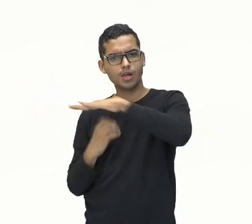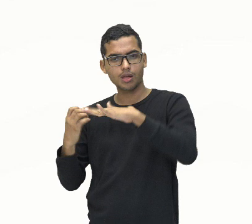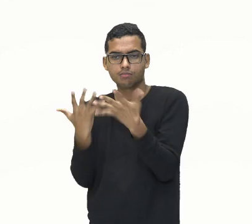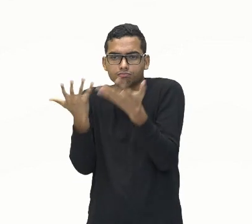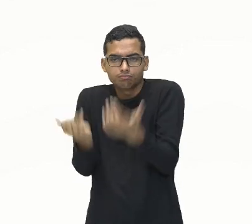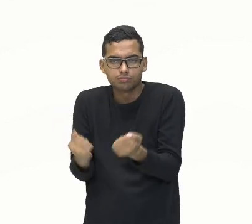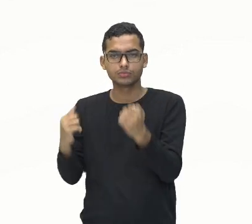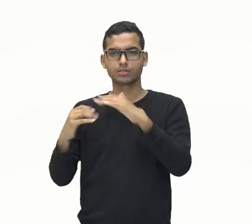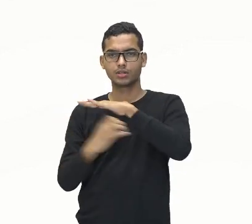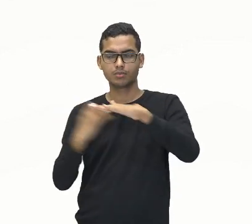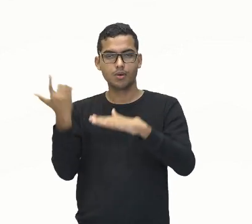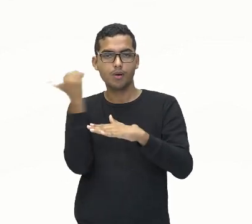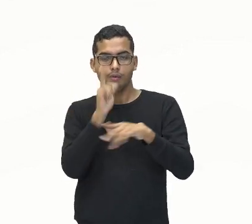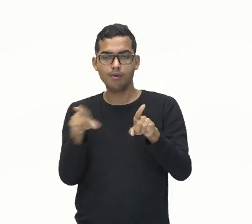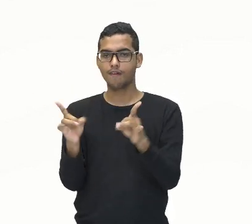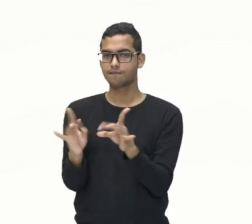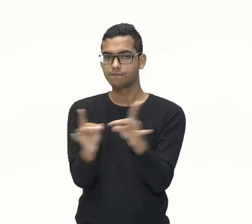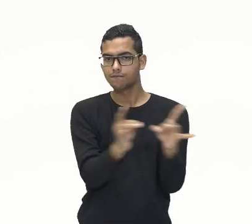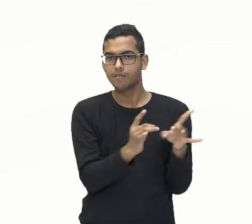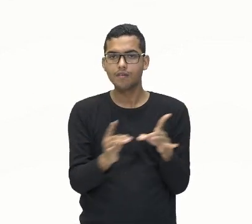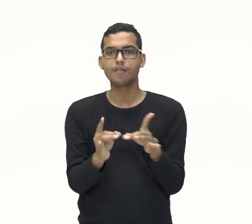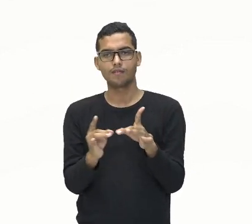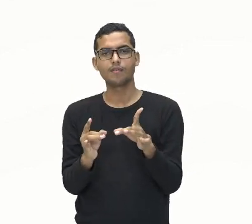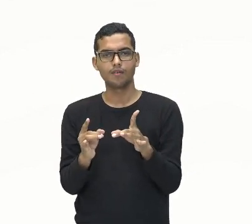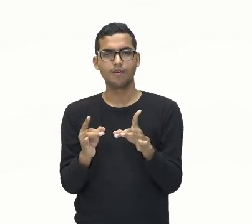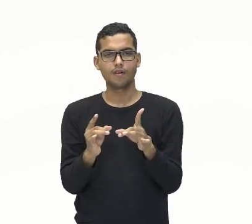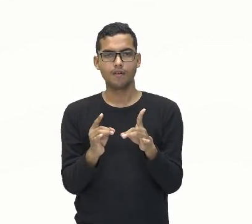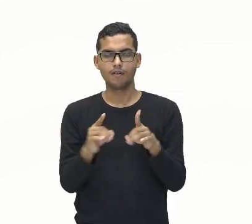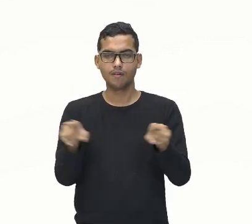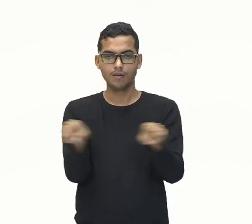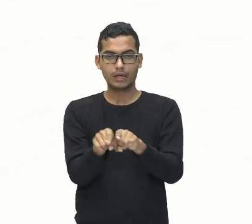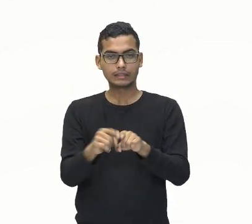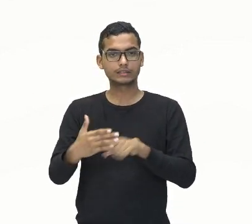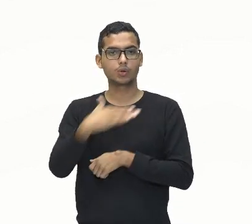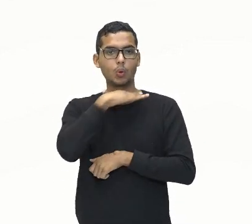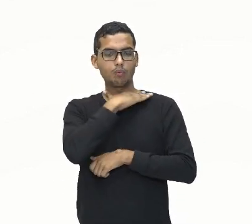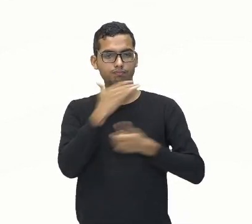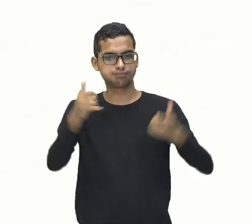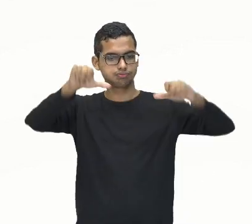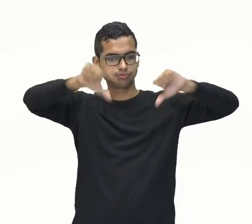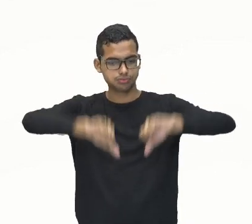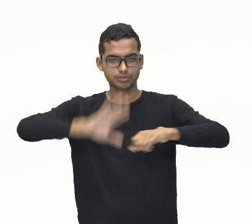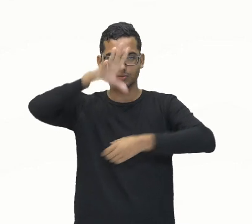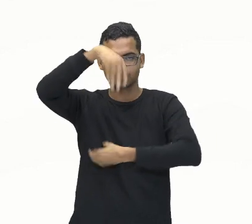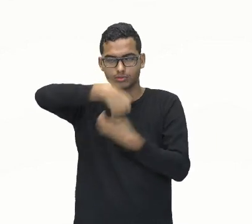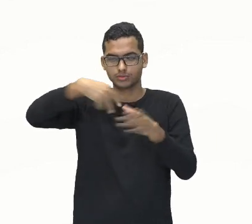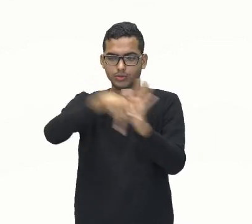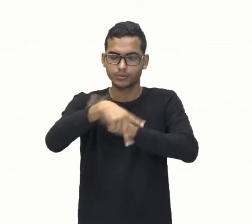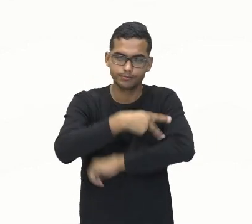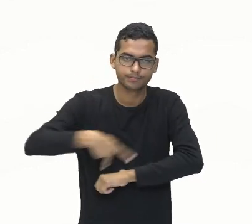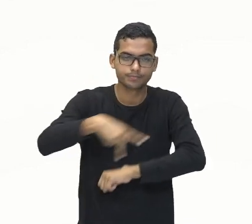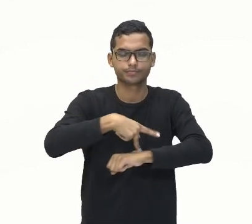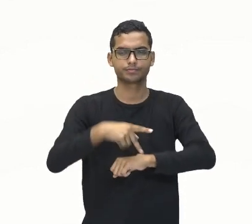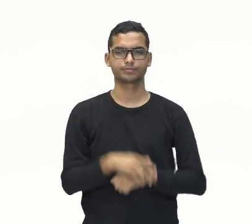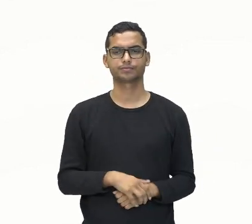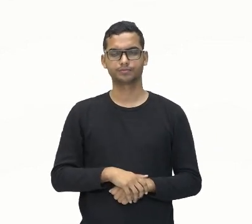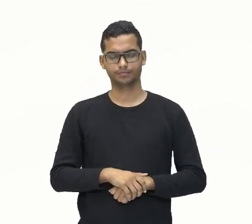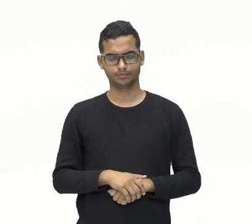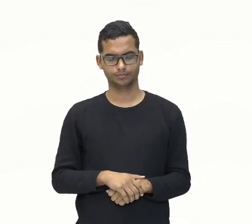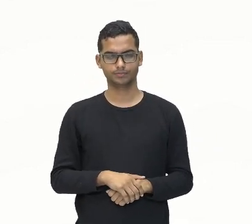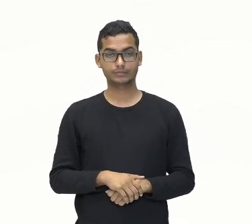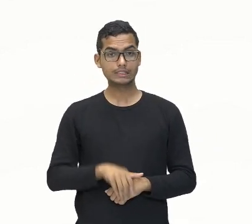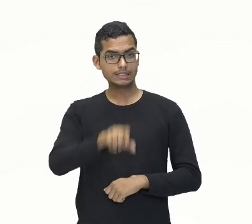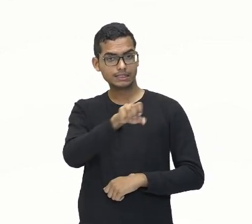da empresa para seguir comercializando, mesmo com uma crise interna no país. O que quer dizer isso? Se a